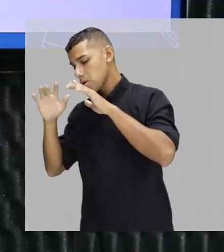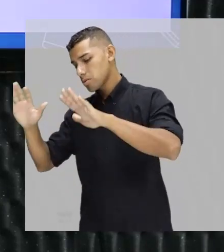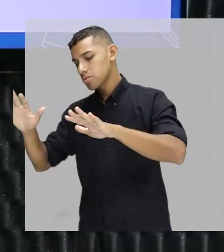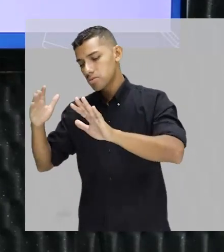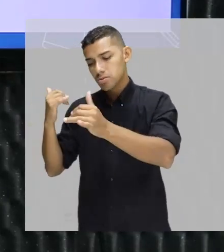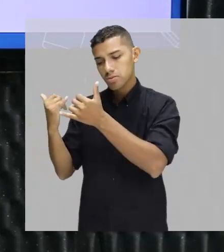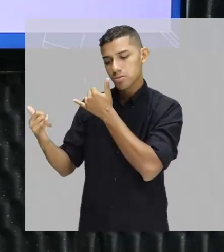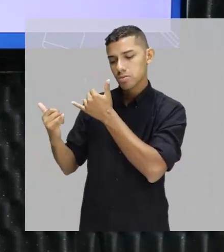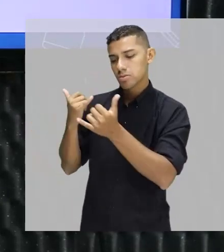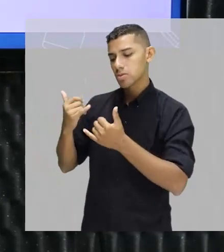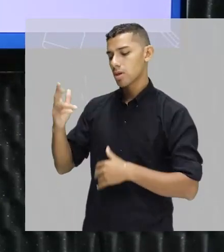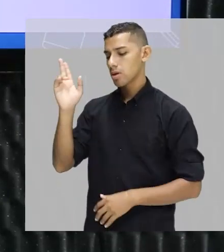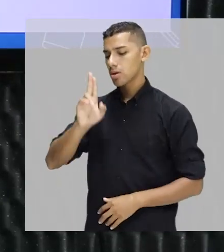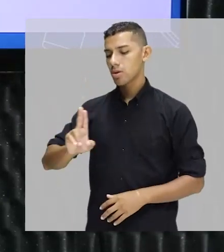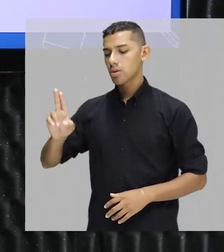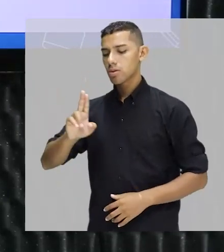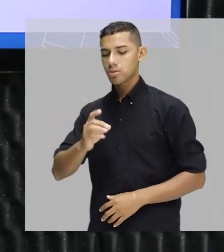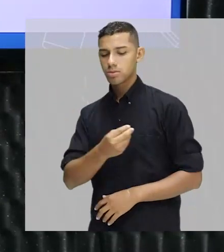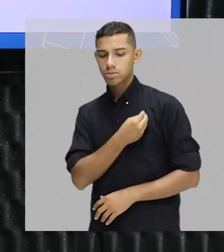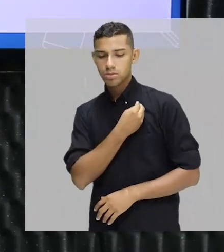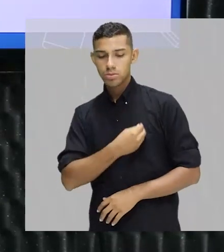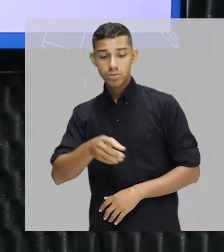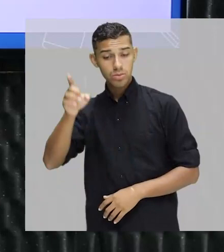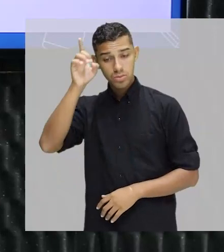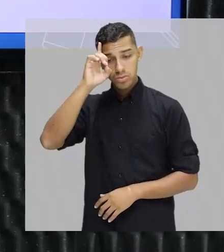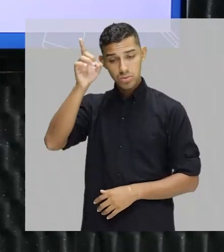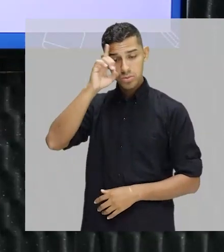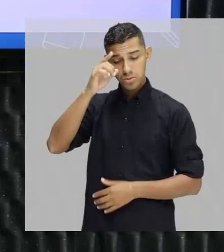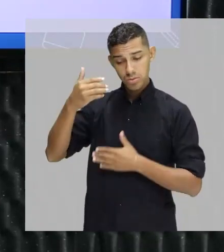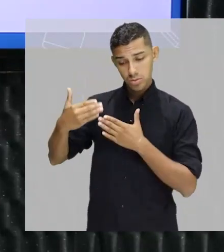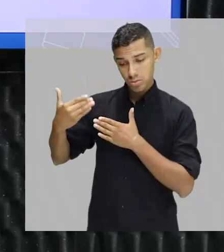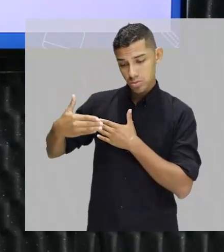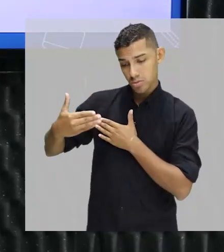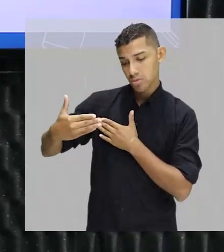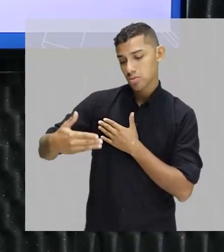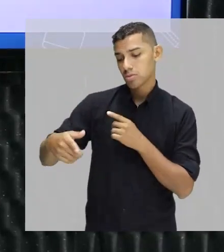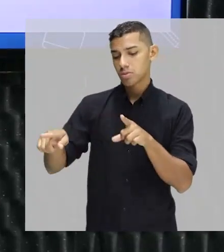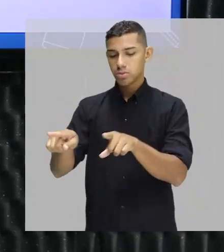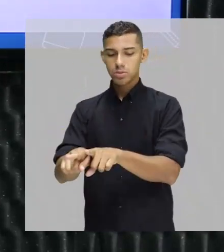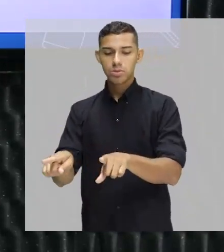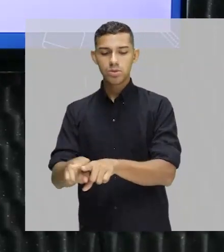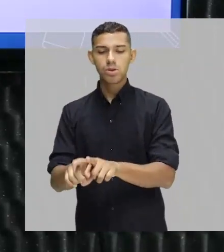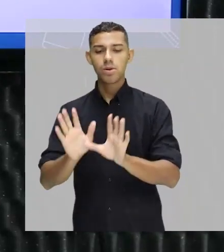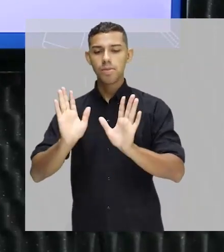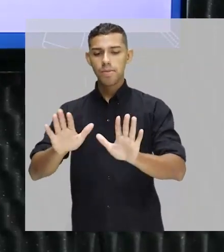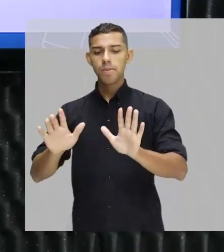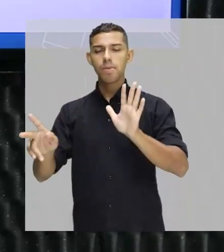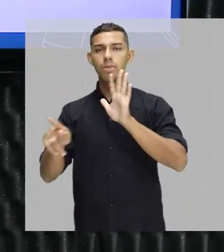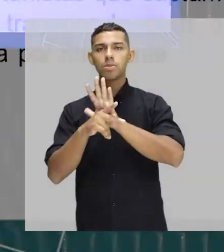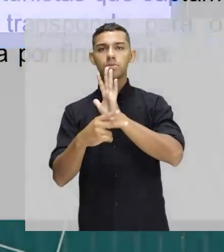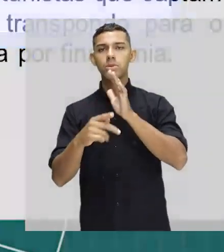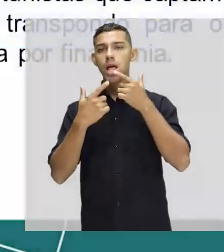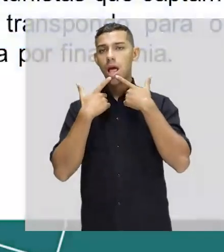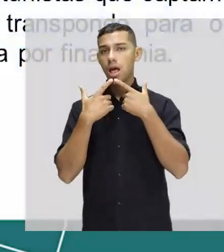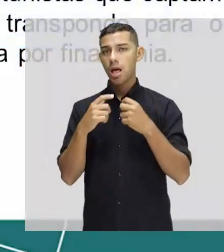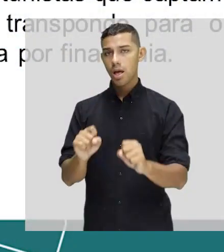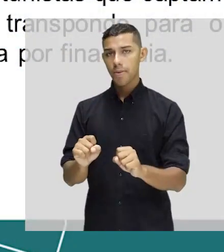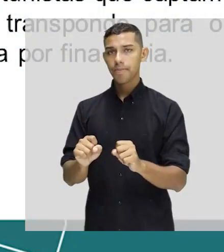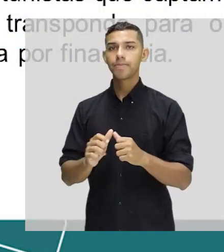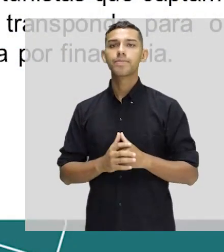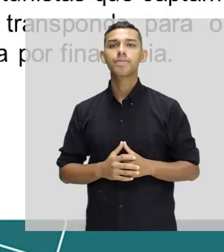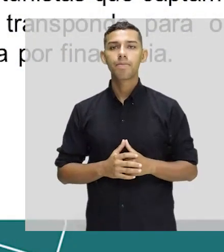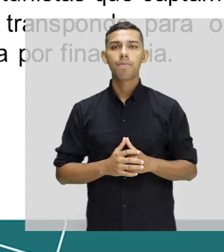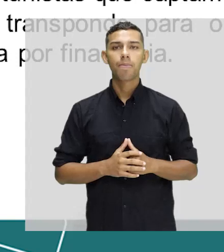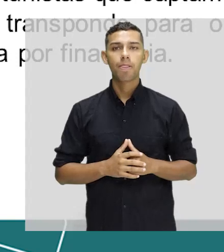parecida com o que a gente utiliza no dia a dia. Então, vai ser uma linguagem mais informal. A charge é